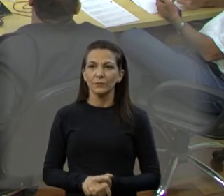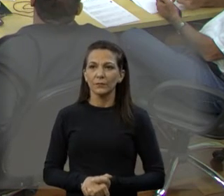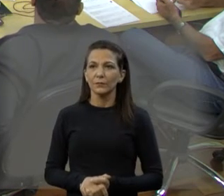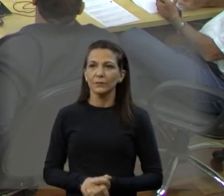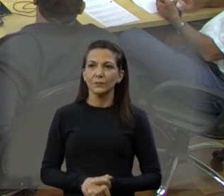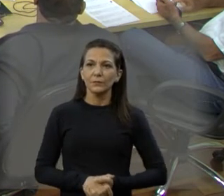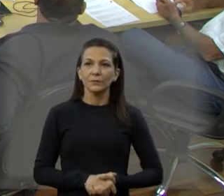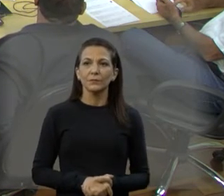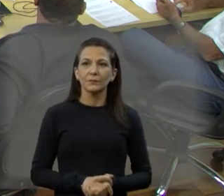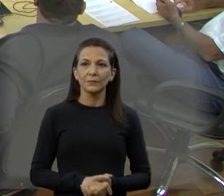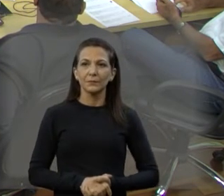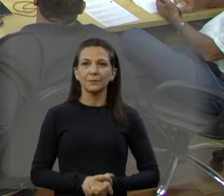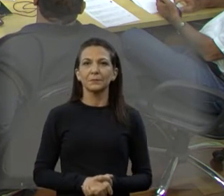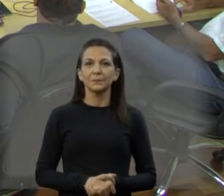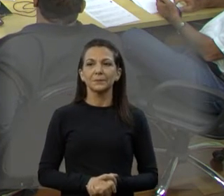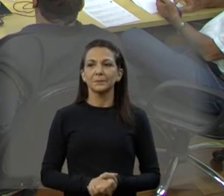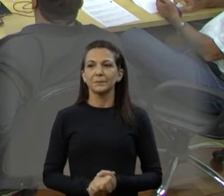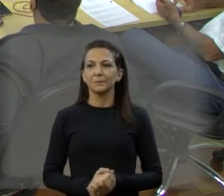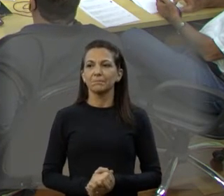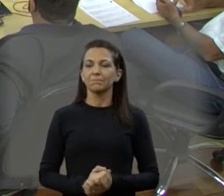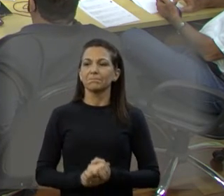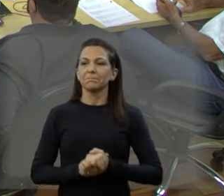E aí